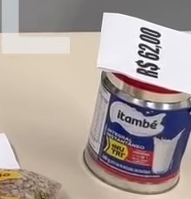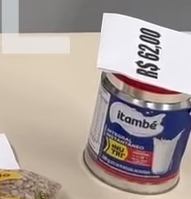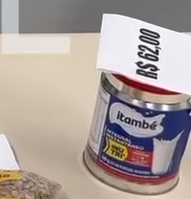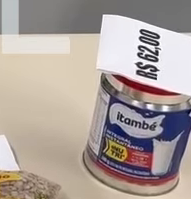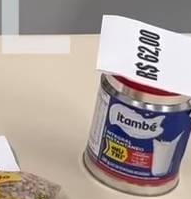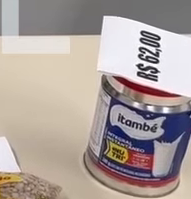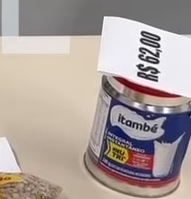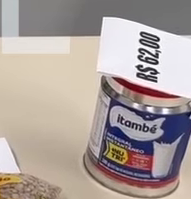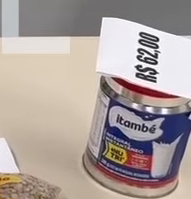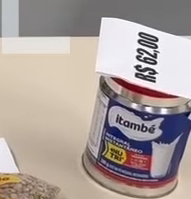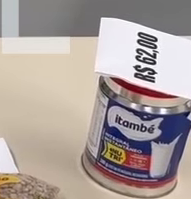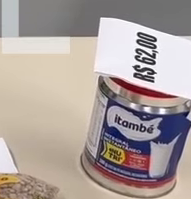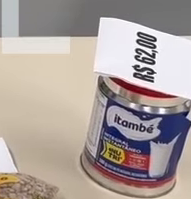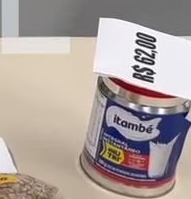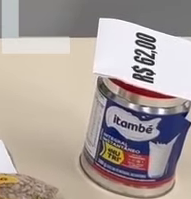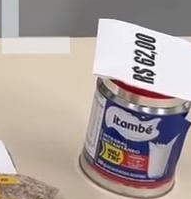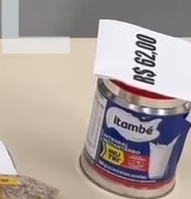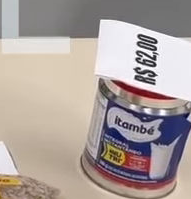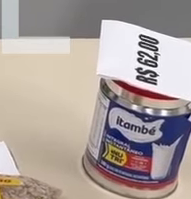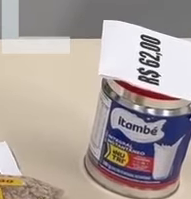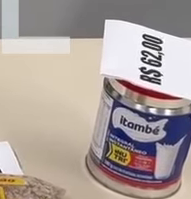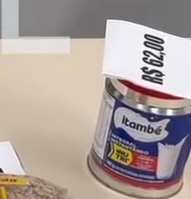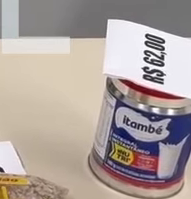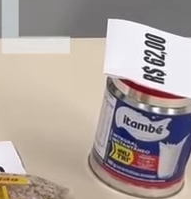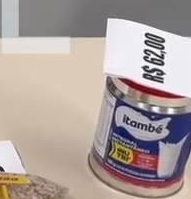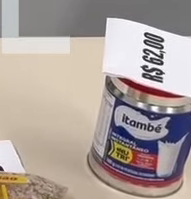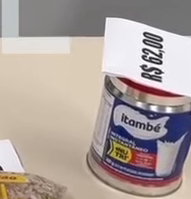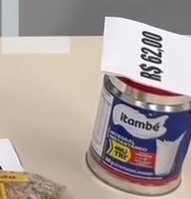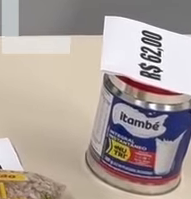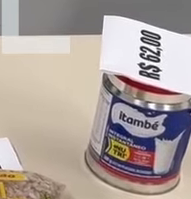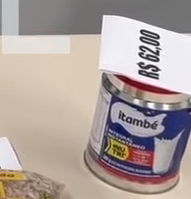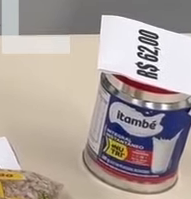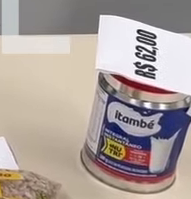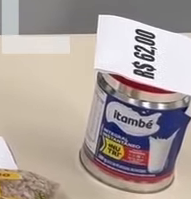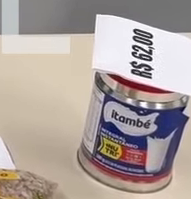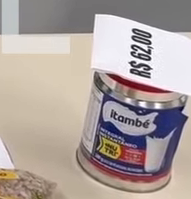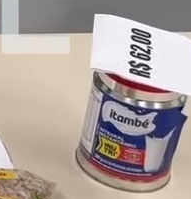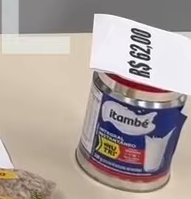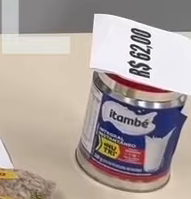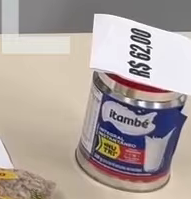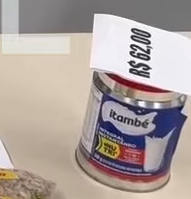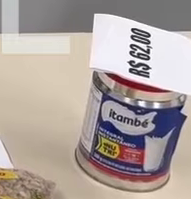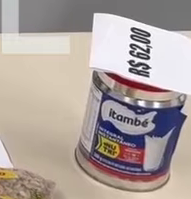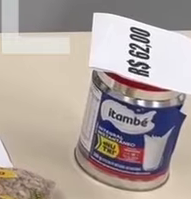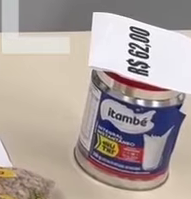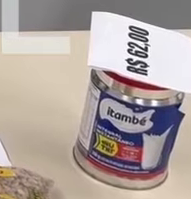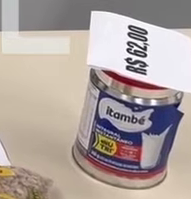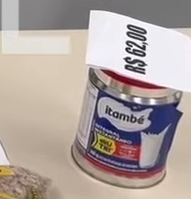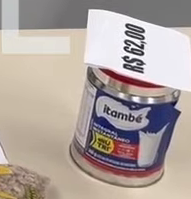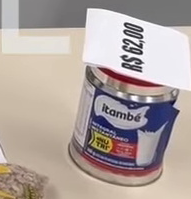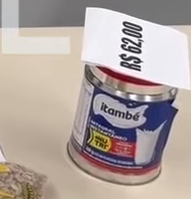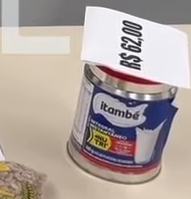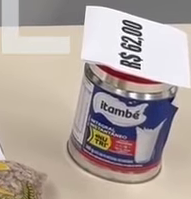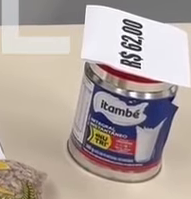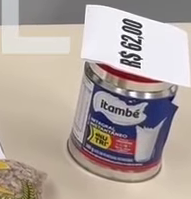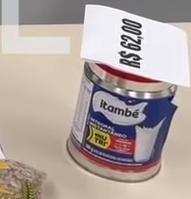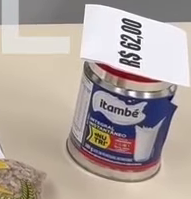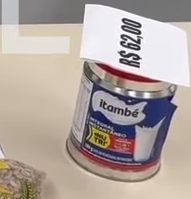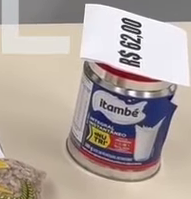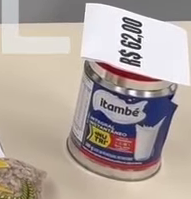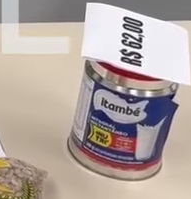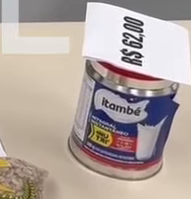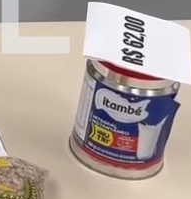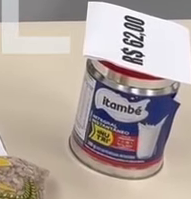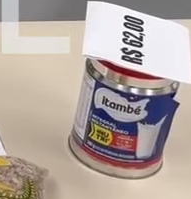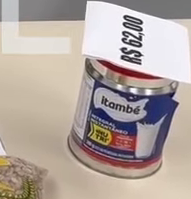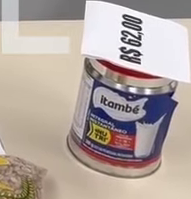R milhões R milhões qu Por que tudo governo tem que ser mais caro